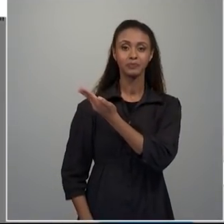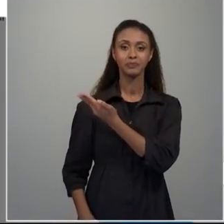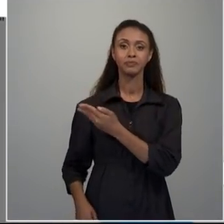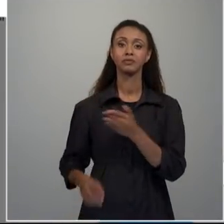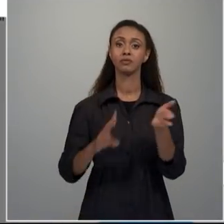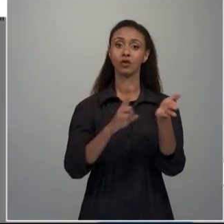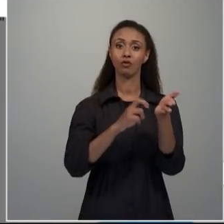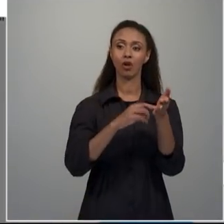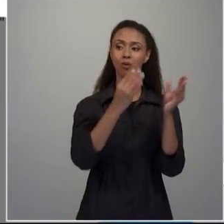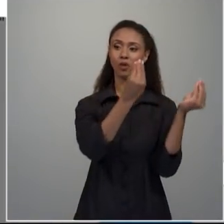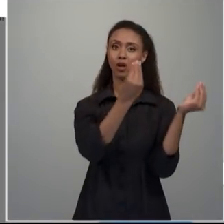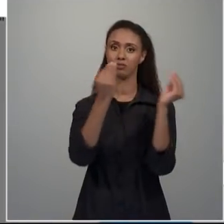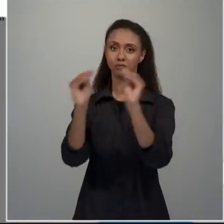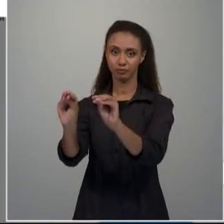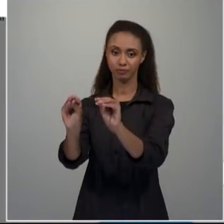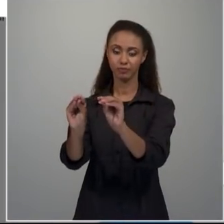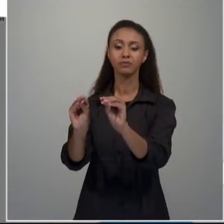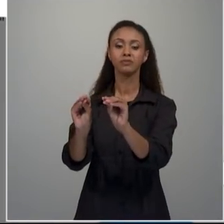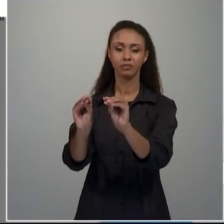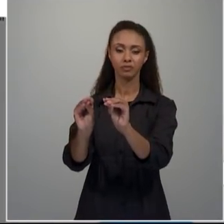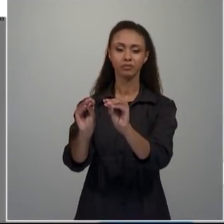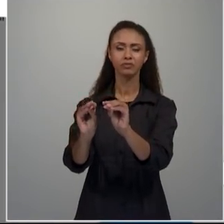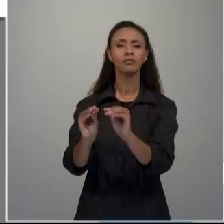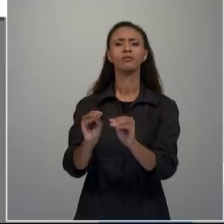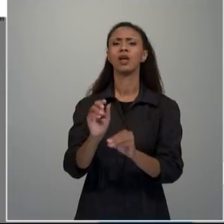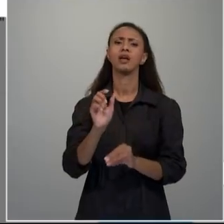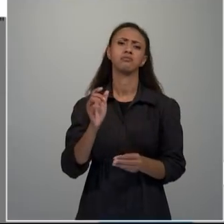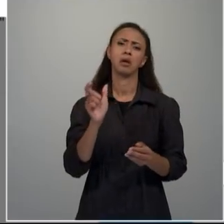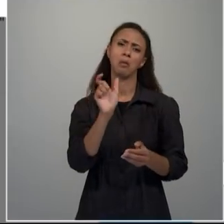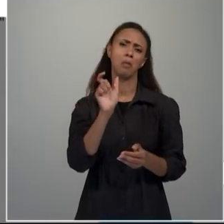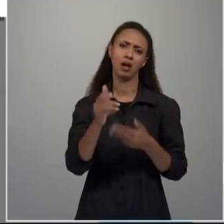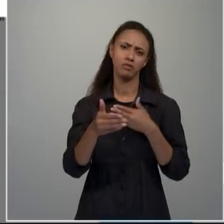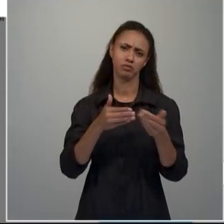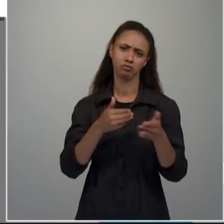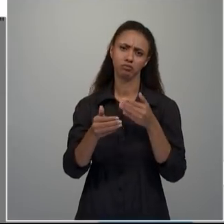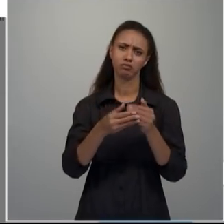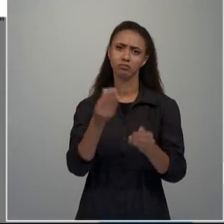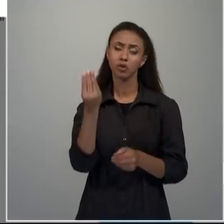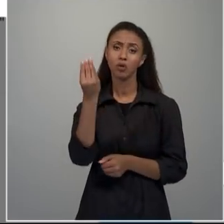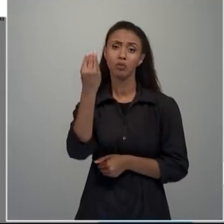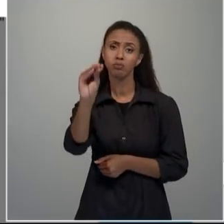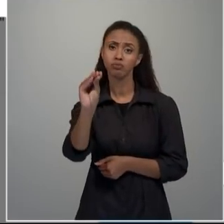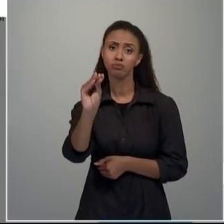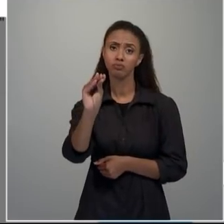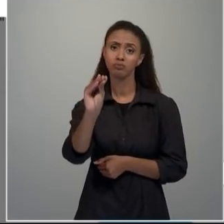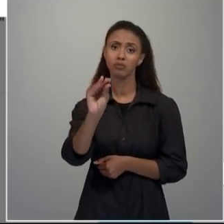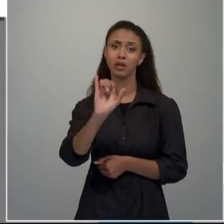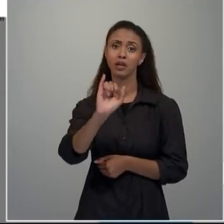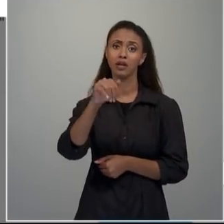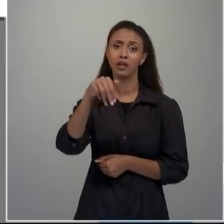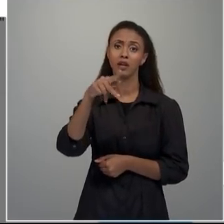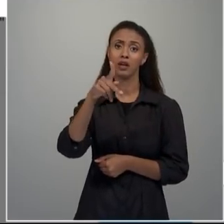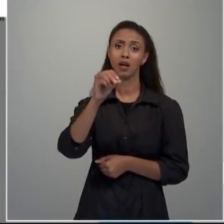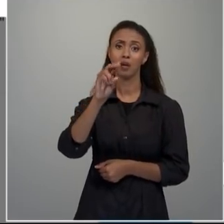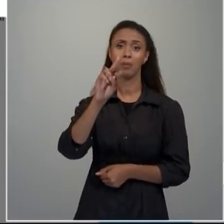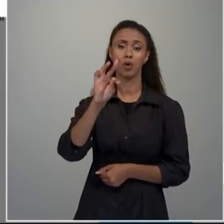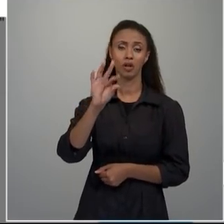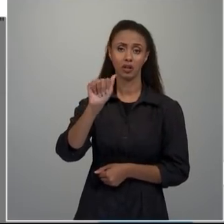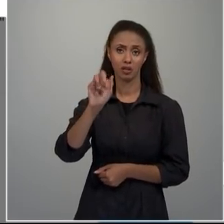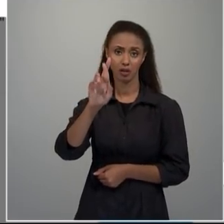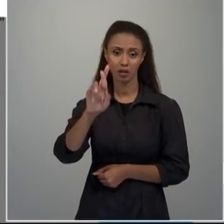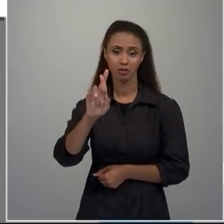é o que você faz você coloca o vocabulário que você quer aqui e você simplesmente importa ea partir daí você vai